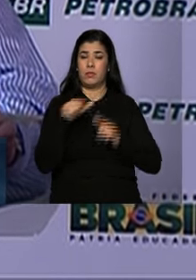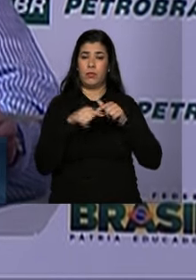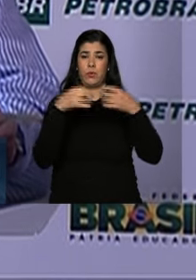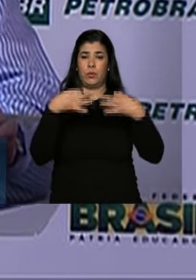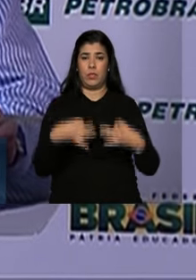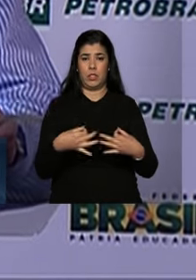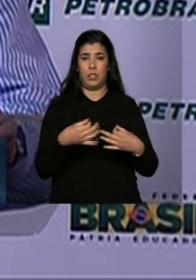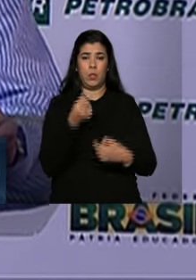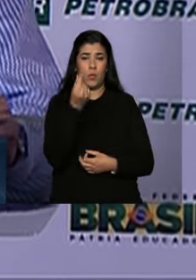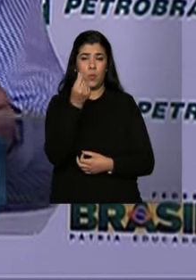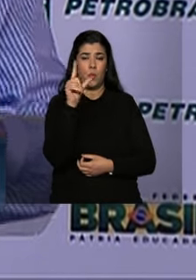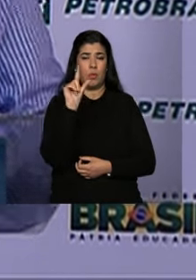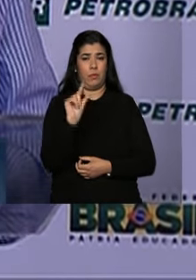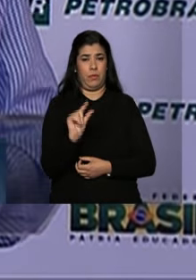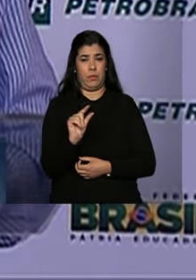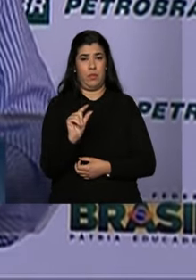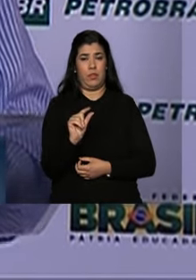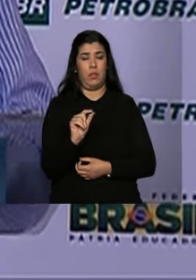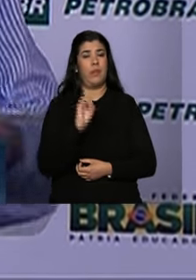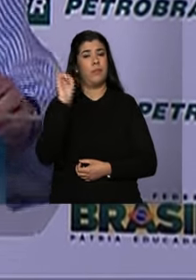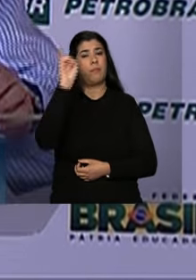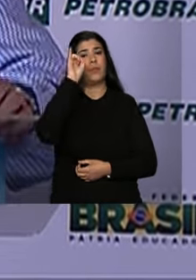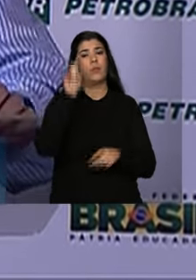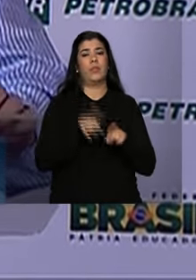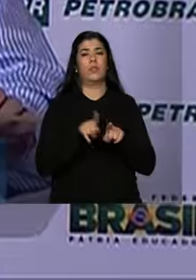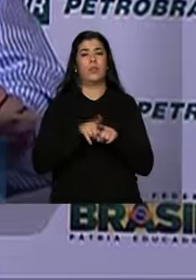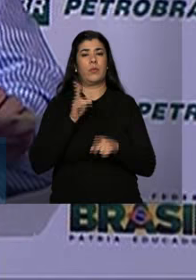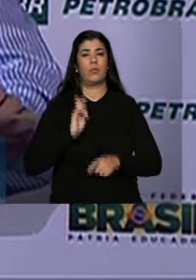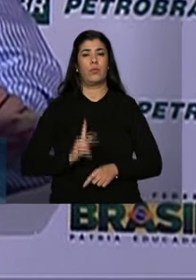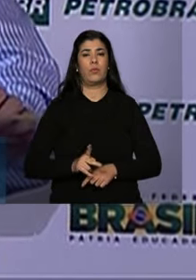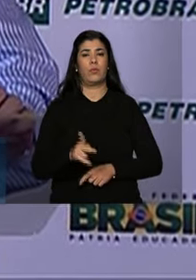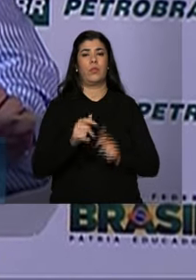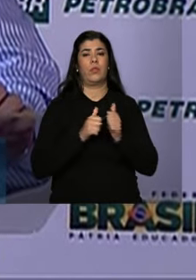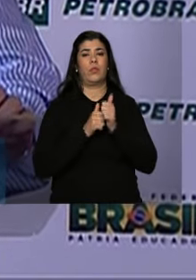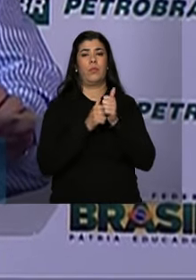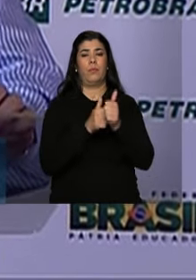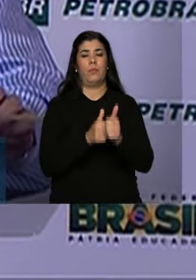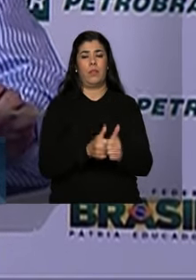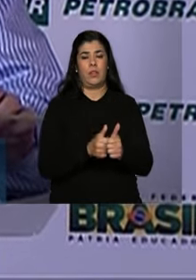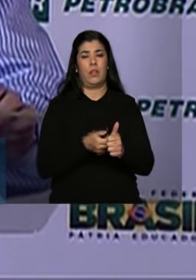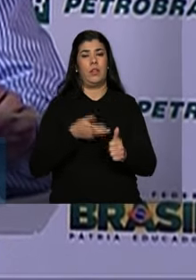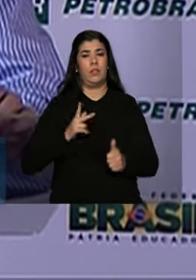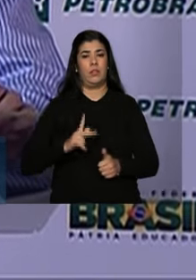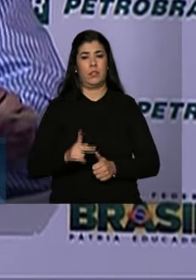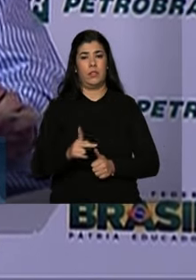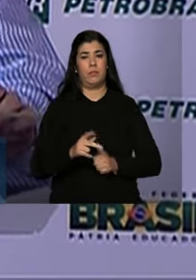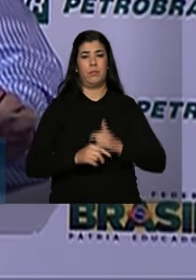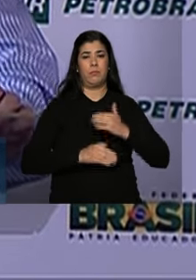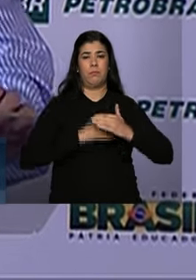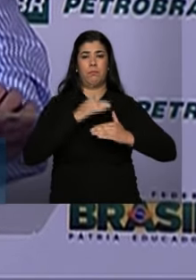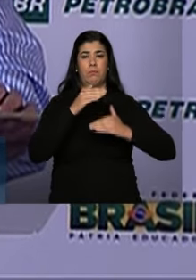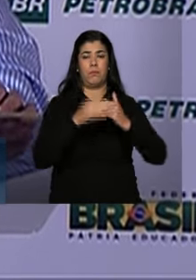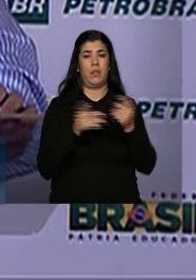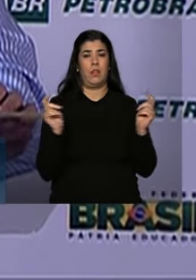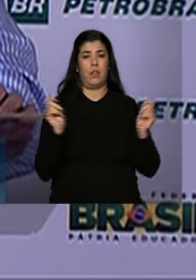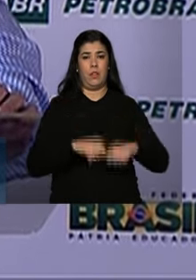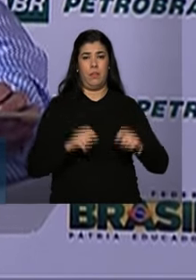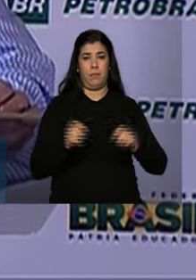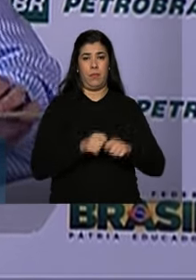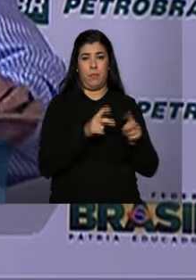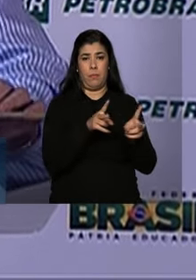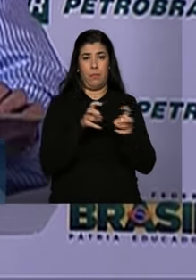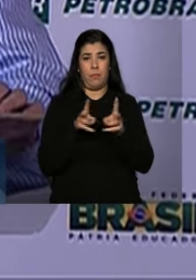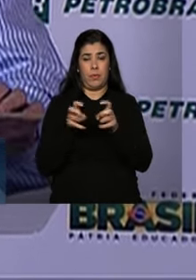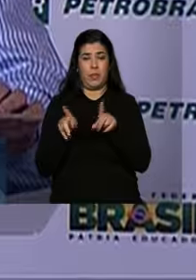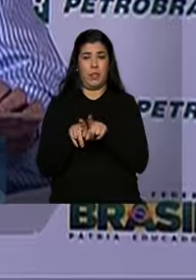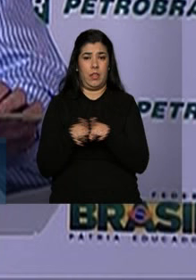menor é imprescindível para conseguirmos acompanhar o aumento constante na capacidade de exploração